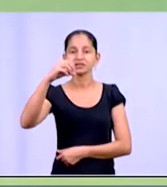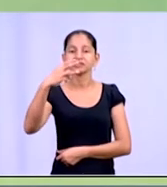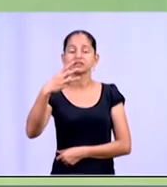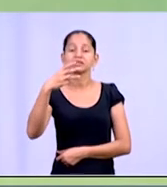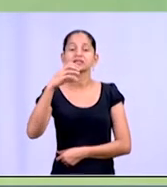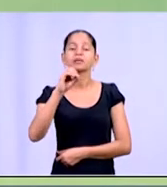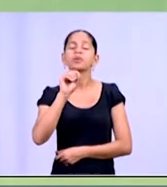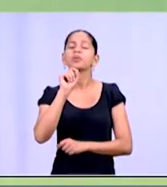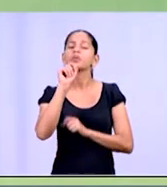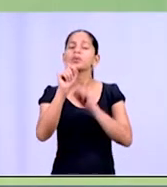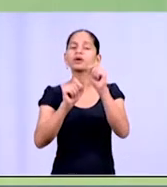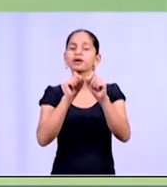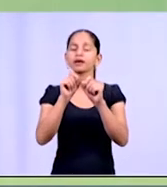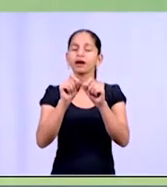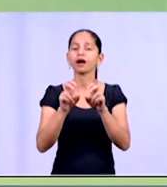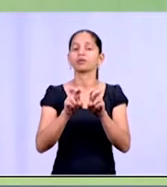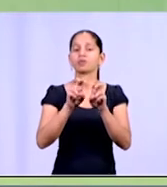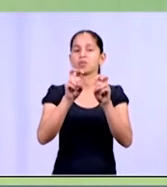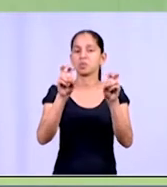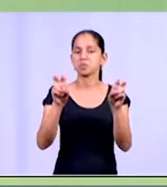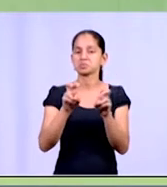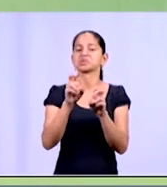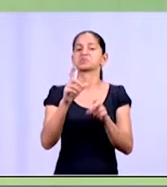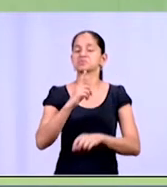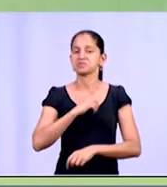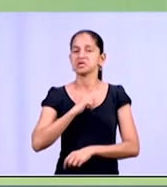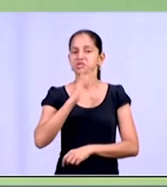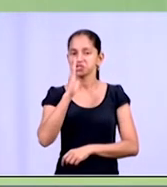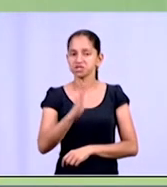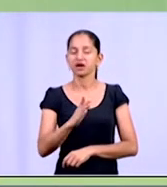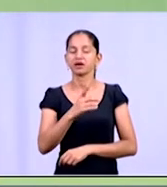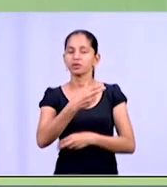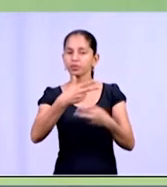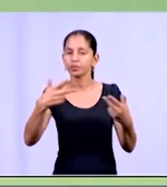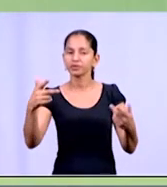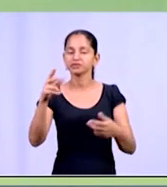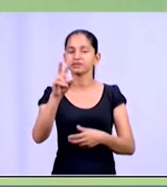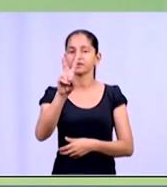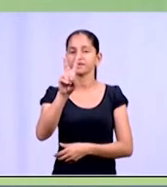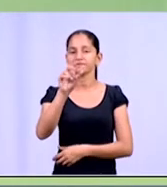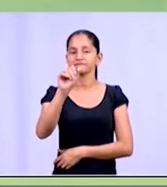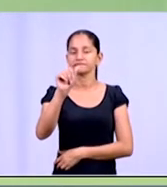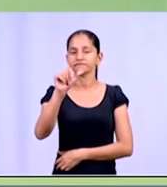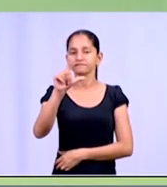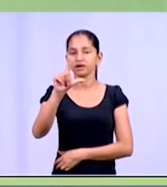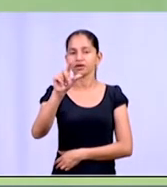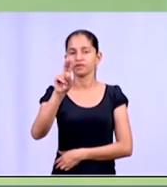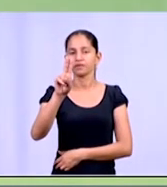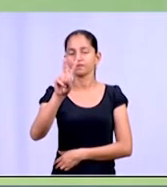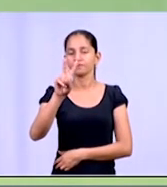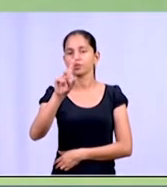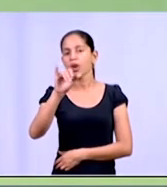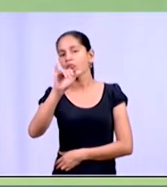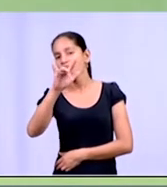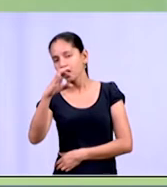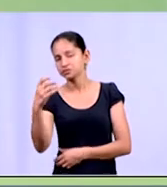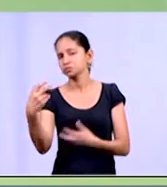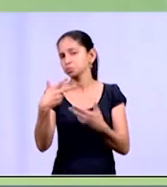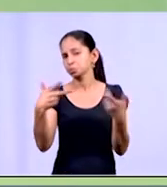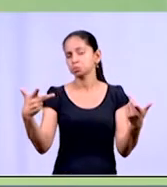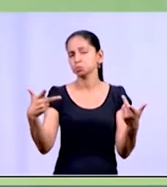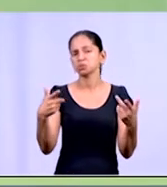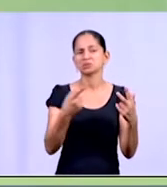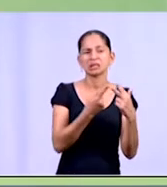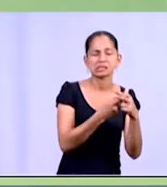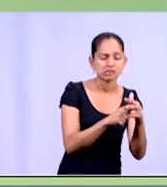de válvulas. A gente começou a definir, né, não dispositivo mecânico. Né? Mecânico é aquele que baseado em